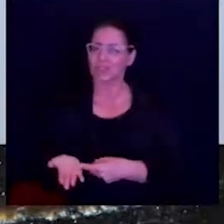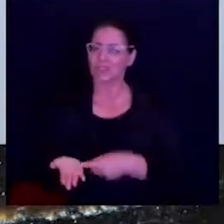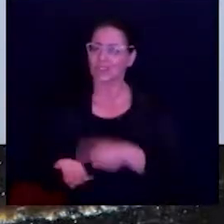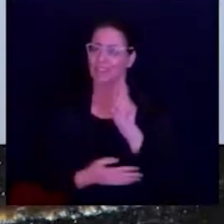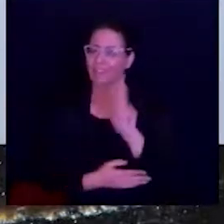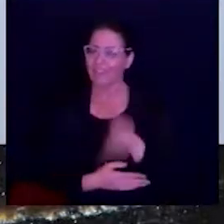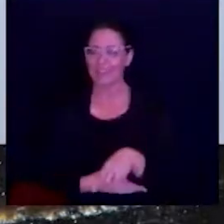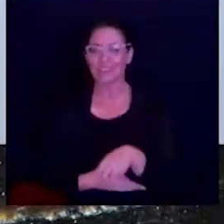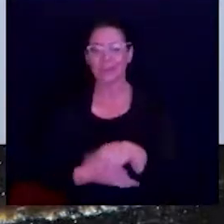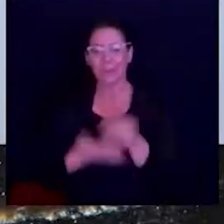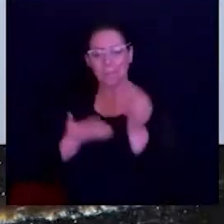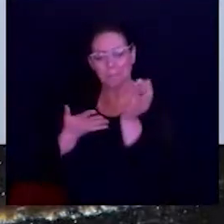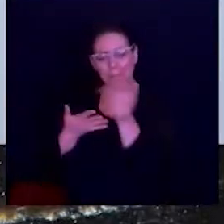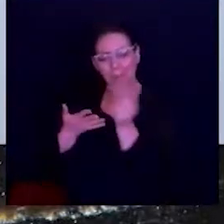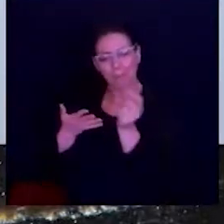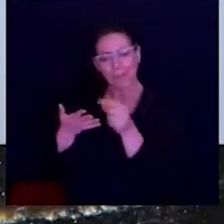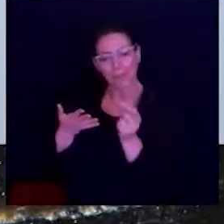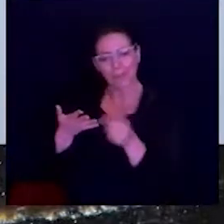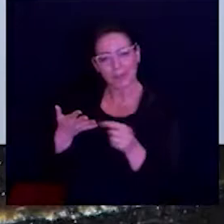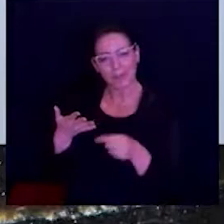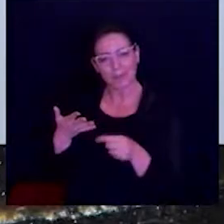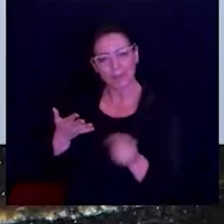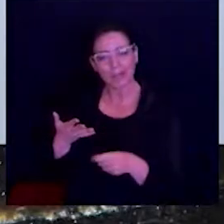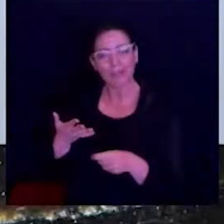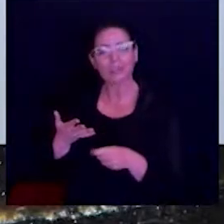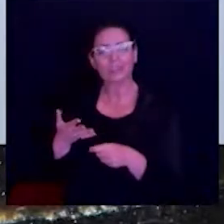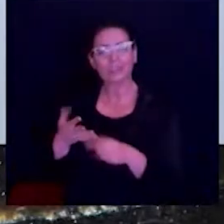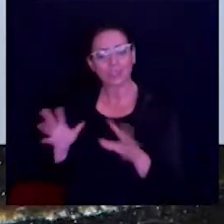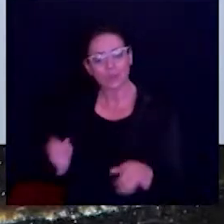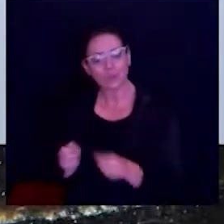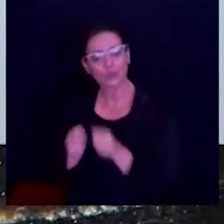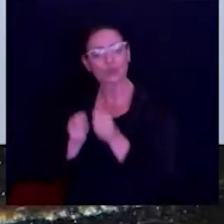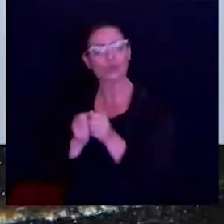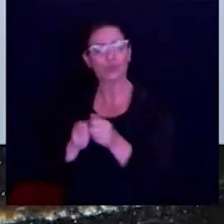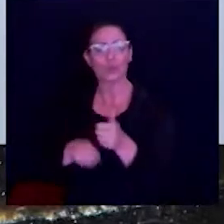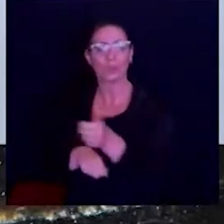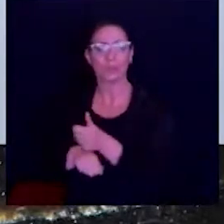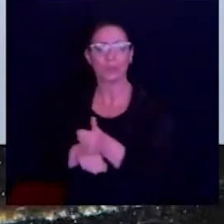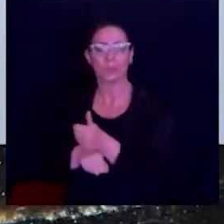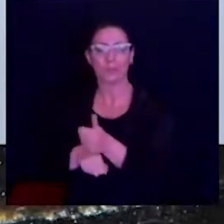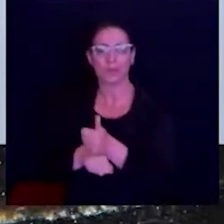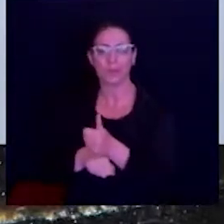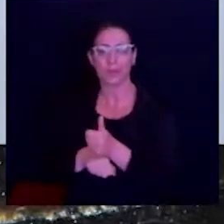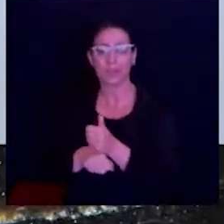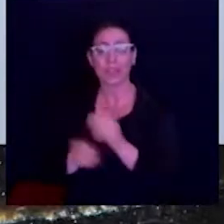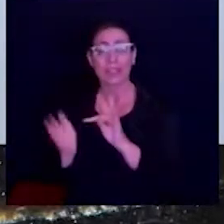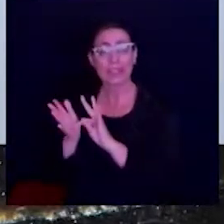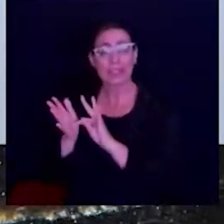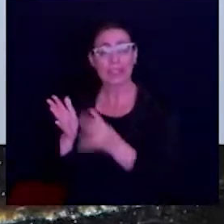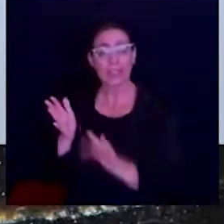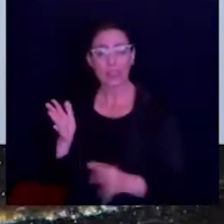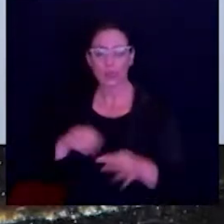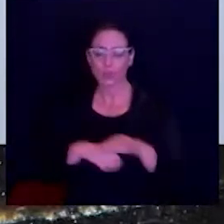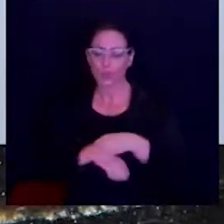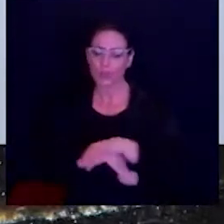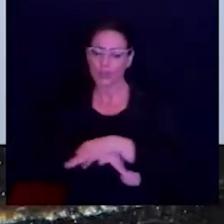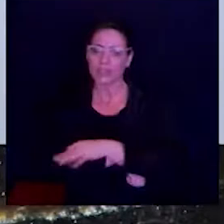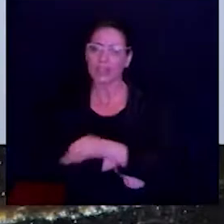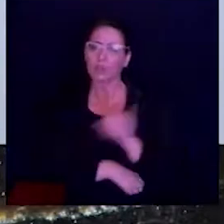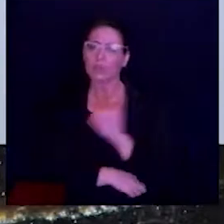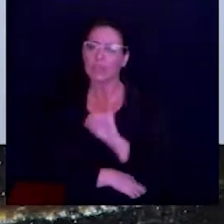os ingredientes que devem mover o exercício da profissão. Alberti, teórico e arquiteto do Renascimento